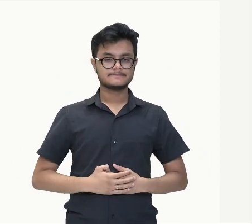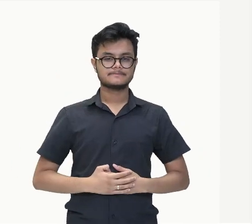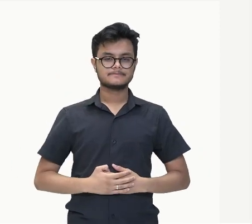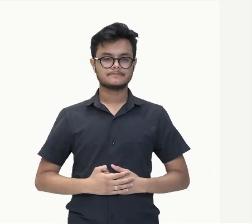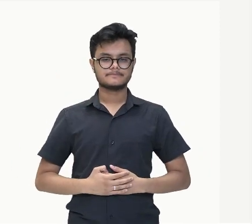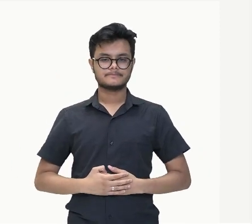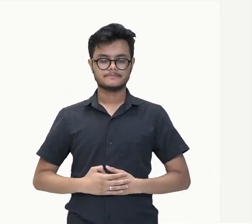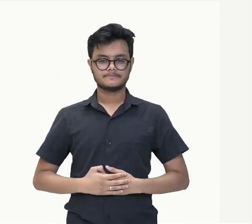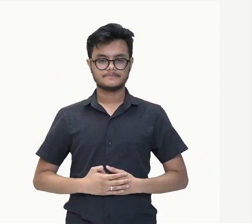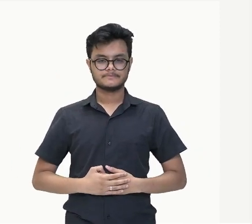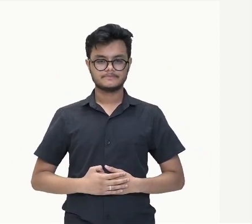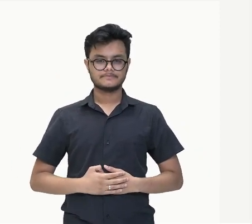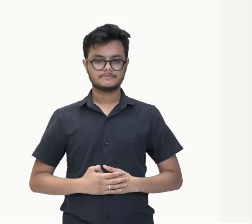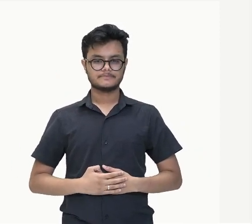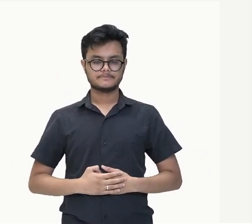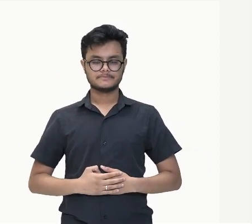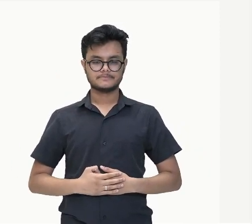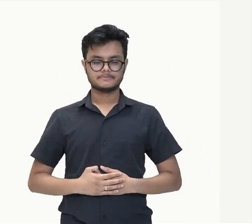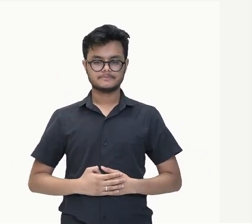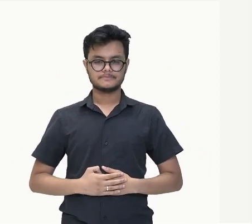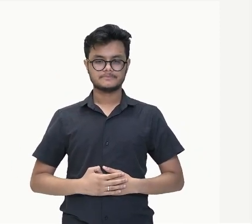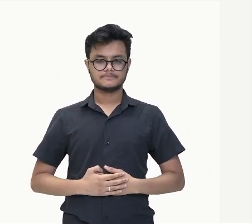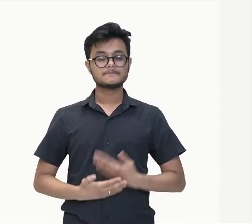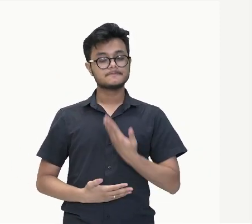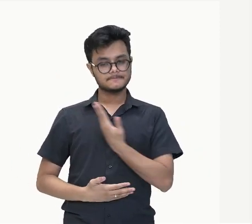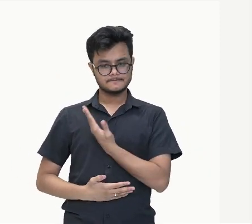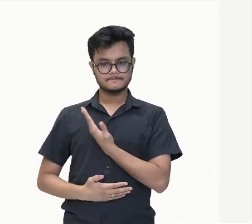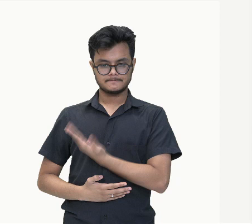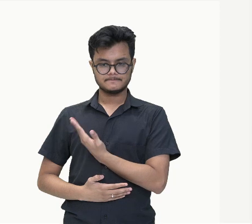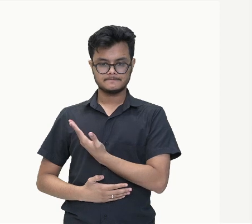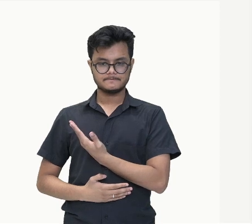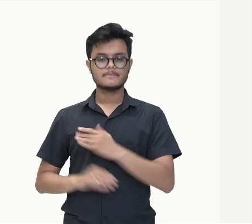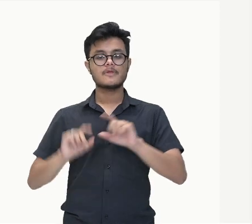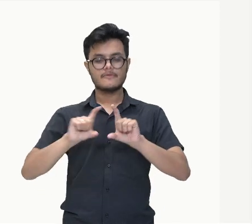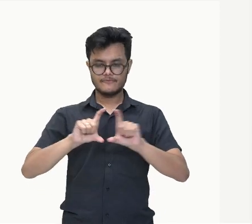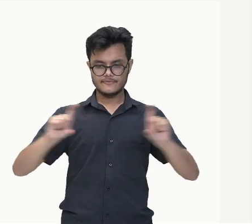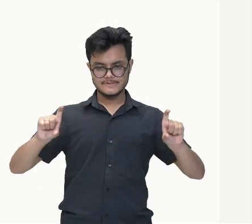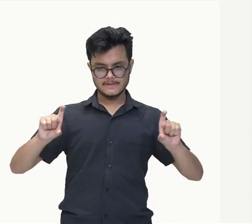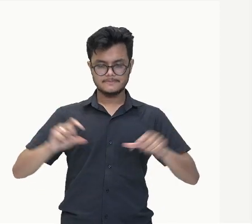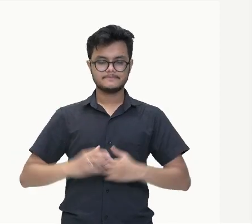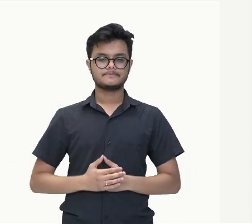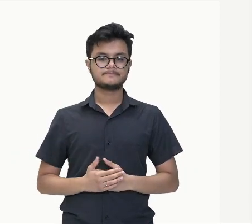F de x igual a x ao quadrado mais bx mais c. Lembra que eu falei